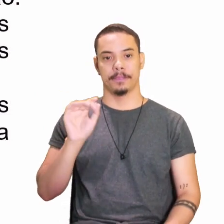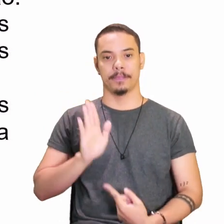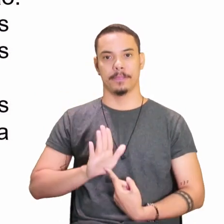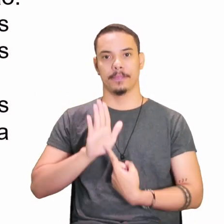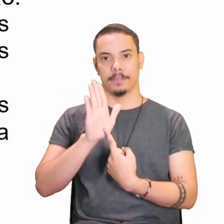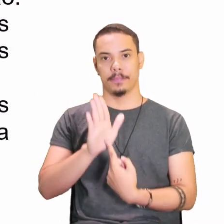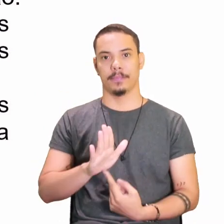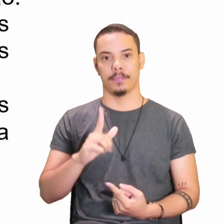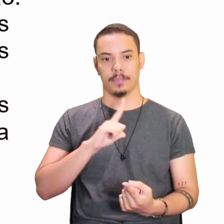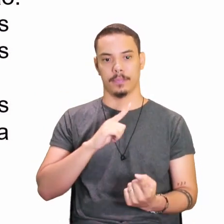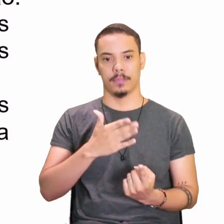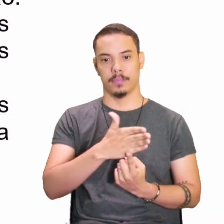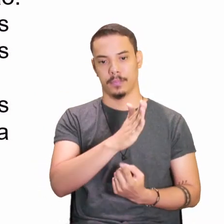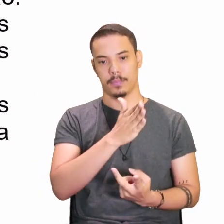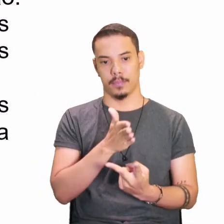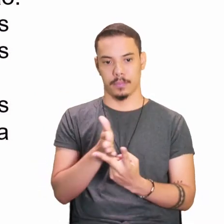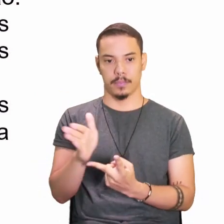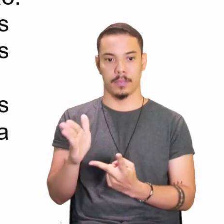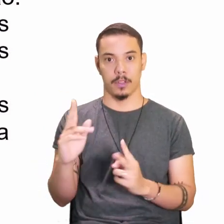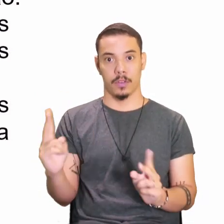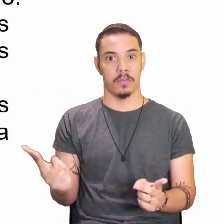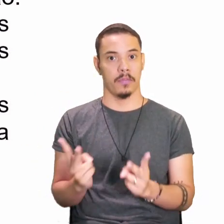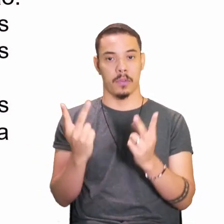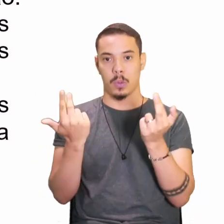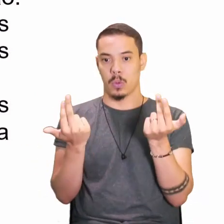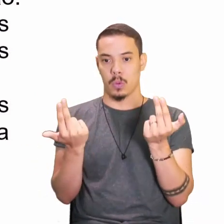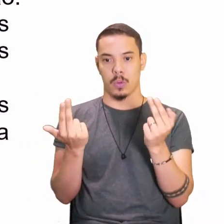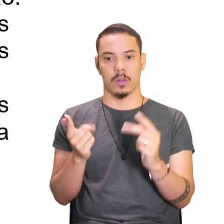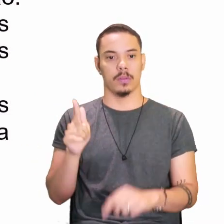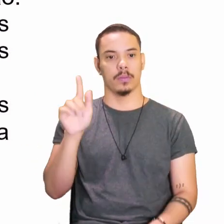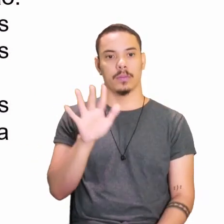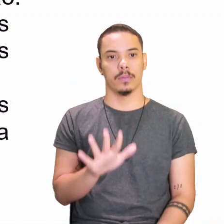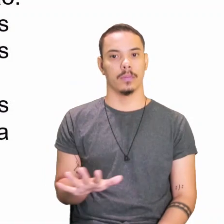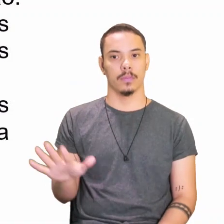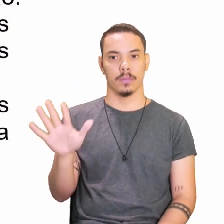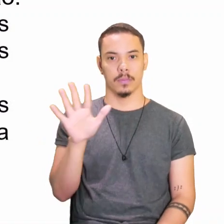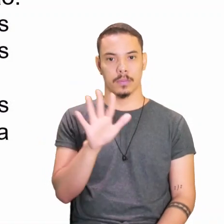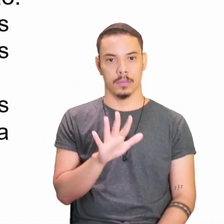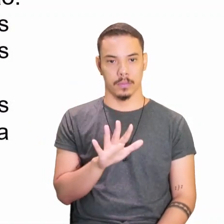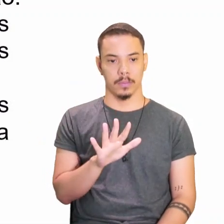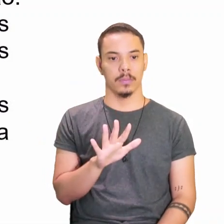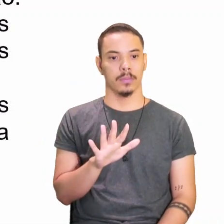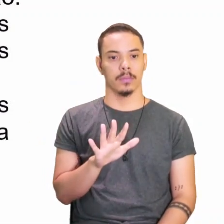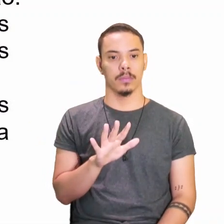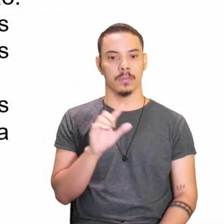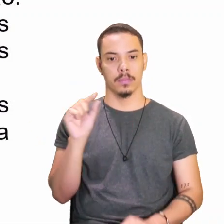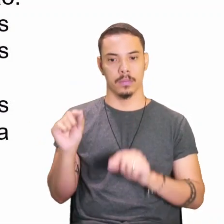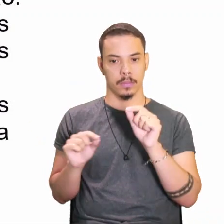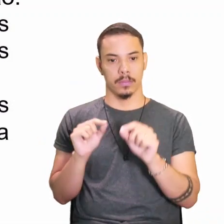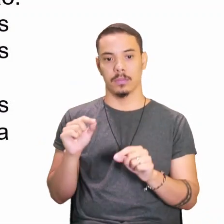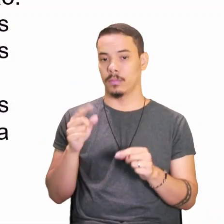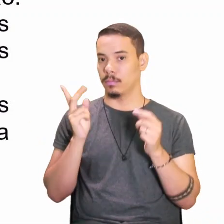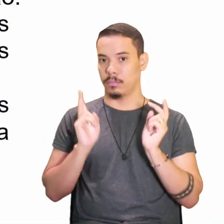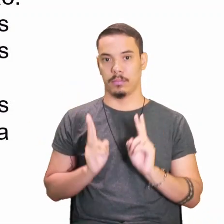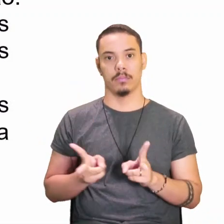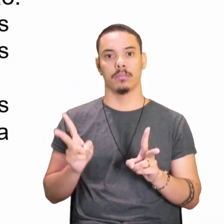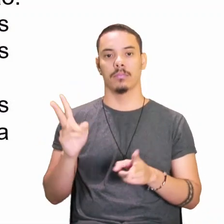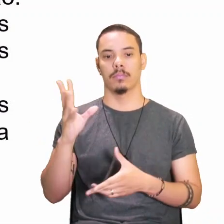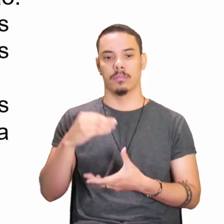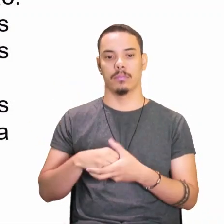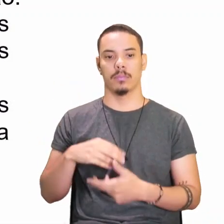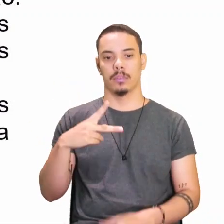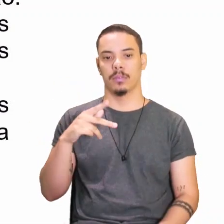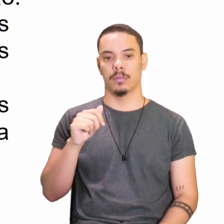apresentam duas formas de mesmo valor em geral essas formas são frequentes no particípio